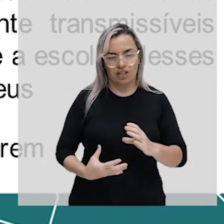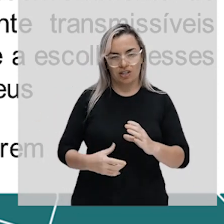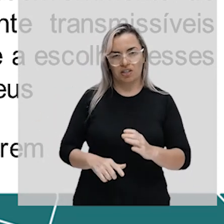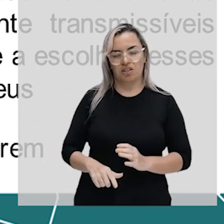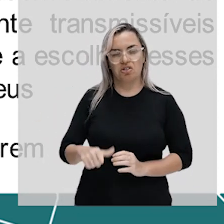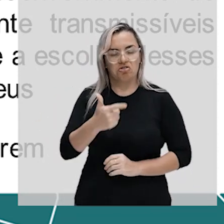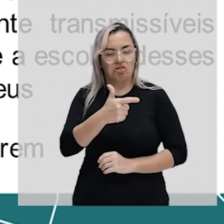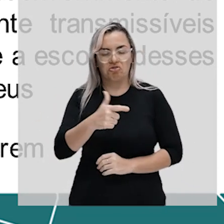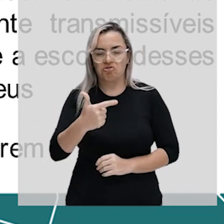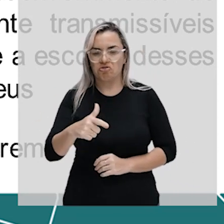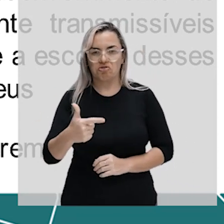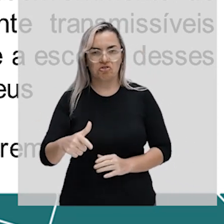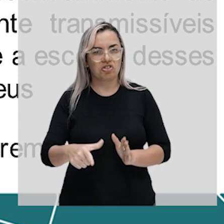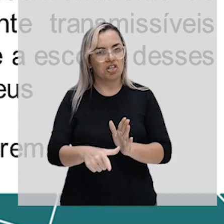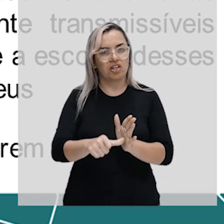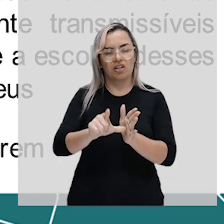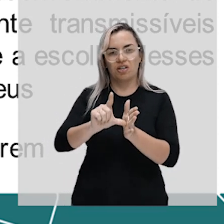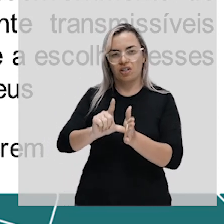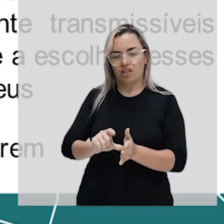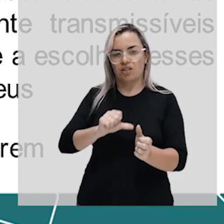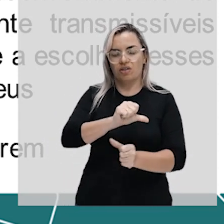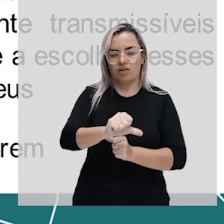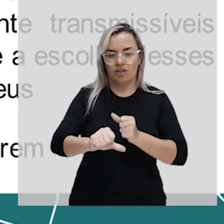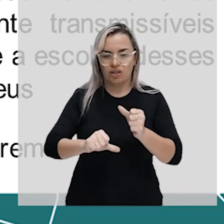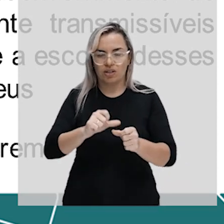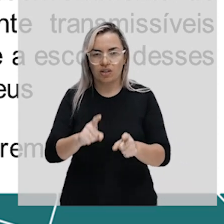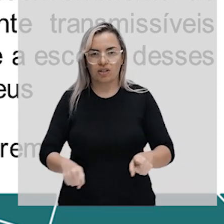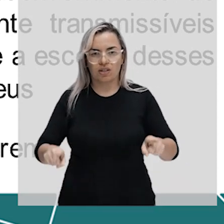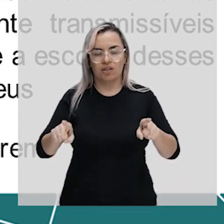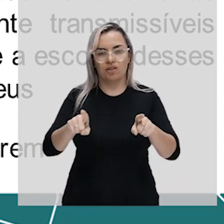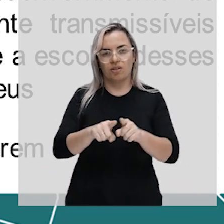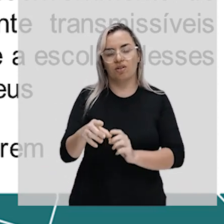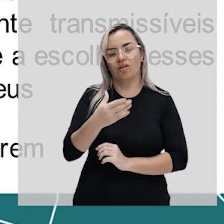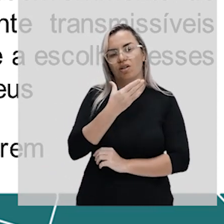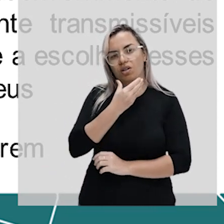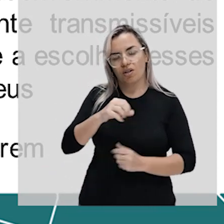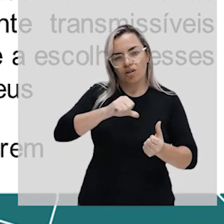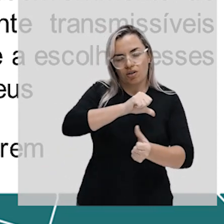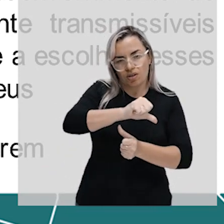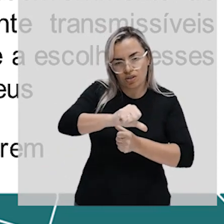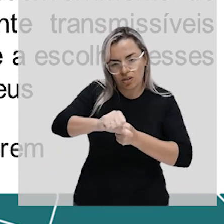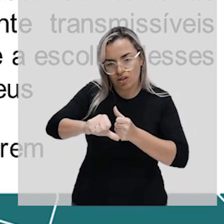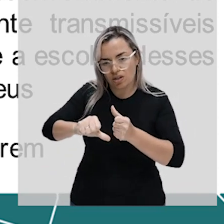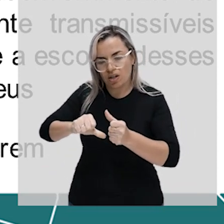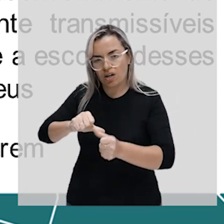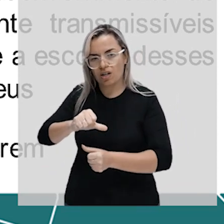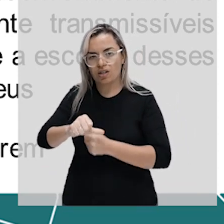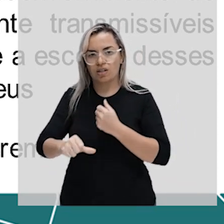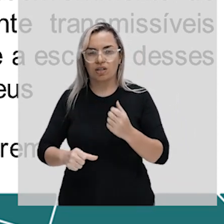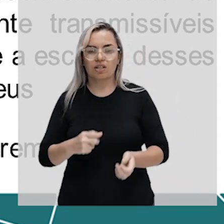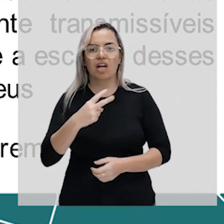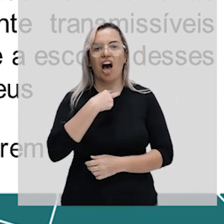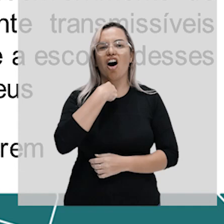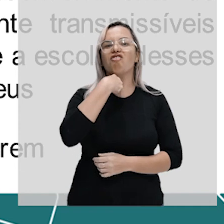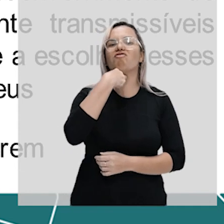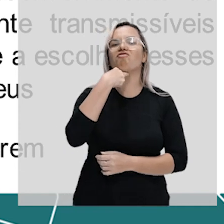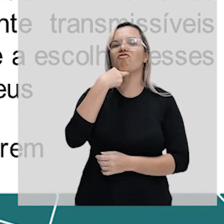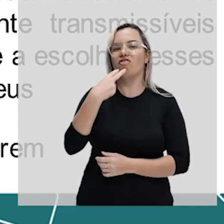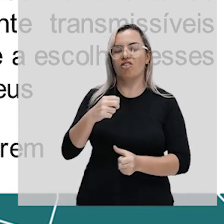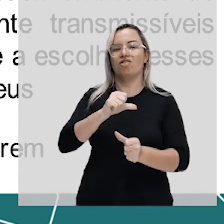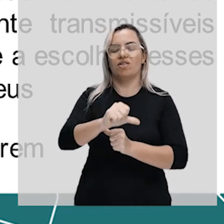sua voz. Essas alterações elas mudam de pessoa para pessoa também, tá? Então nós temos aqui